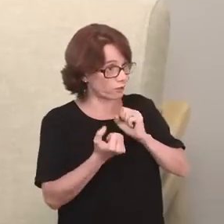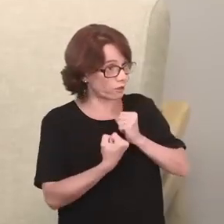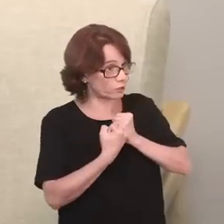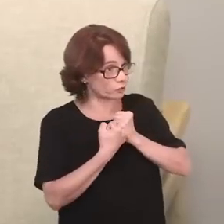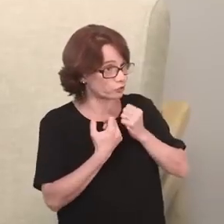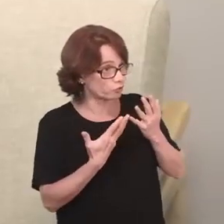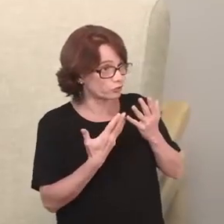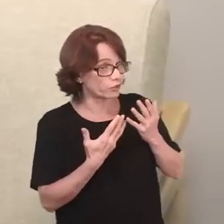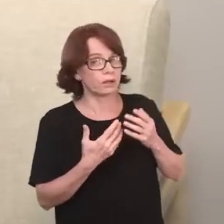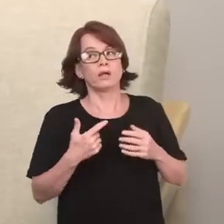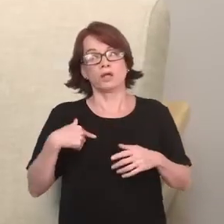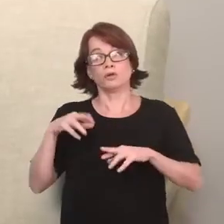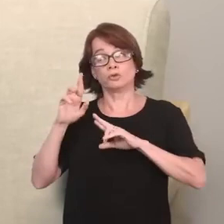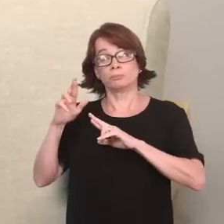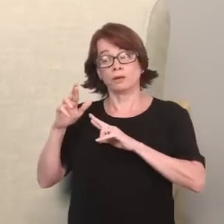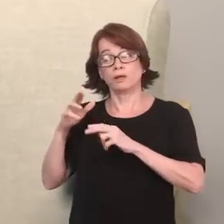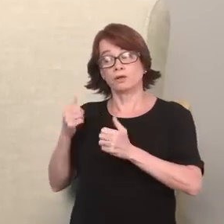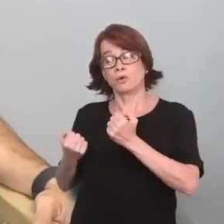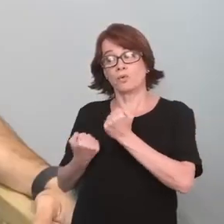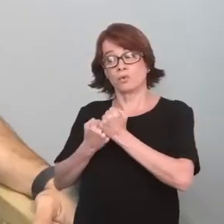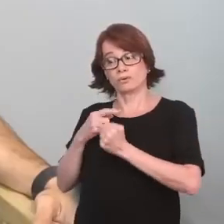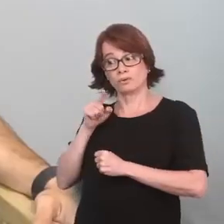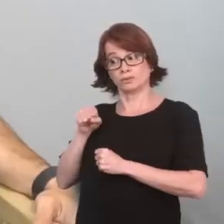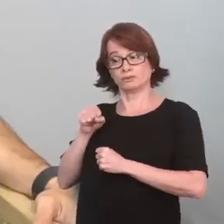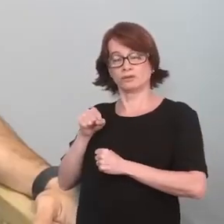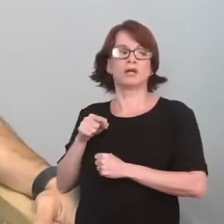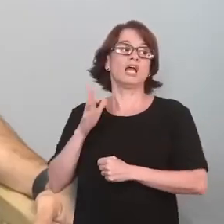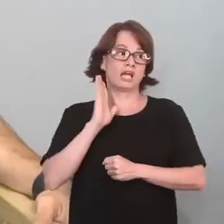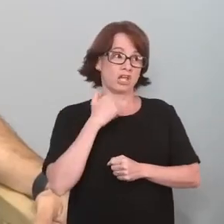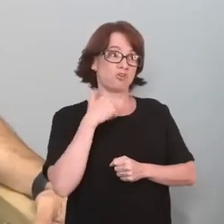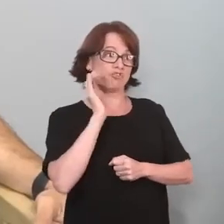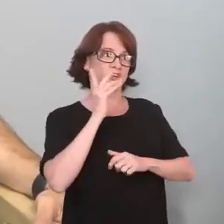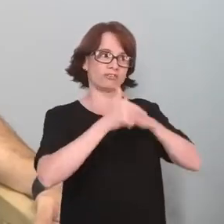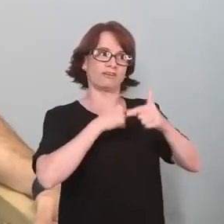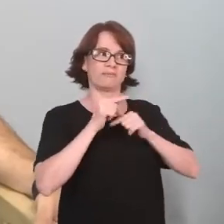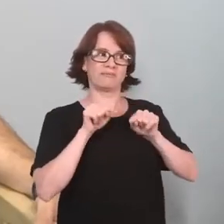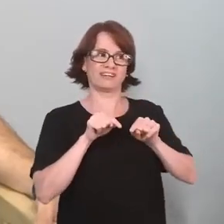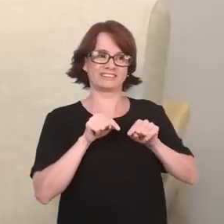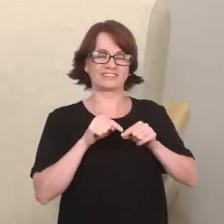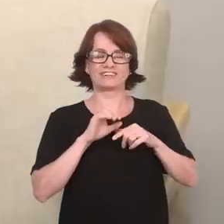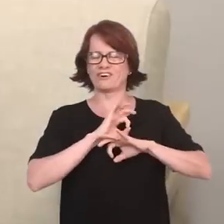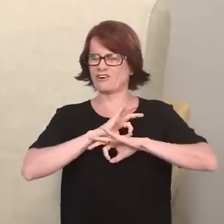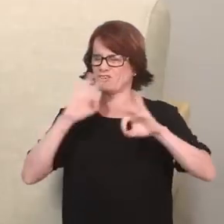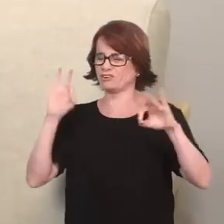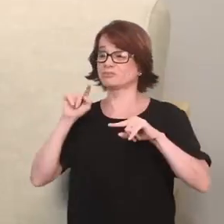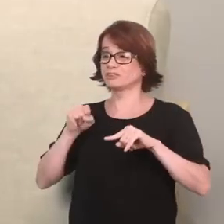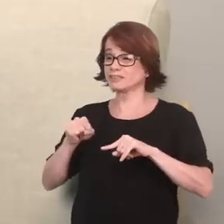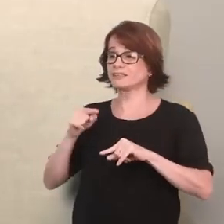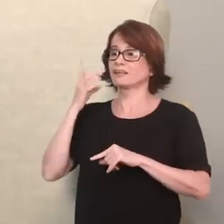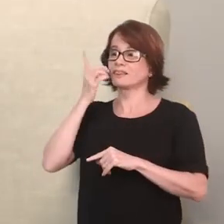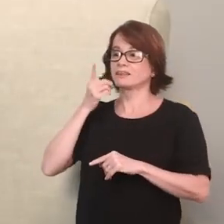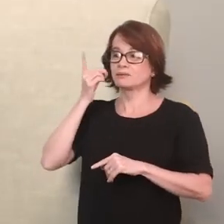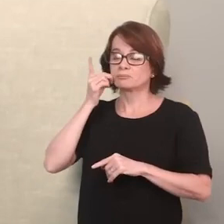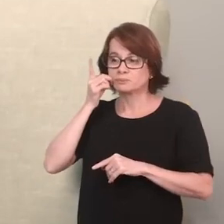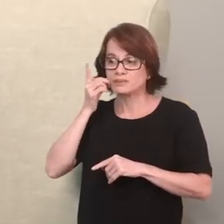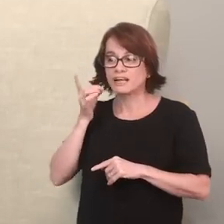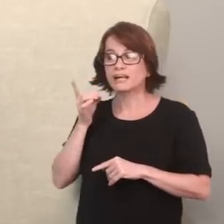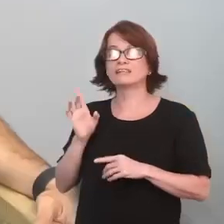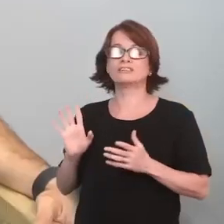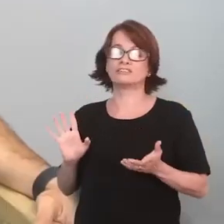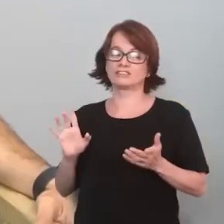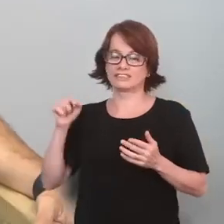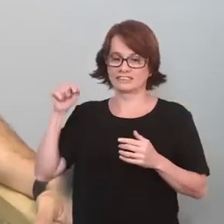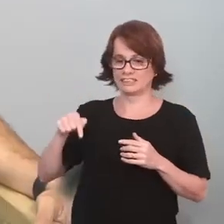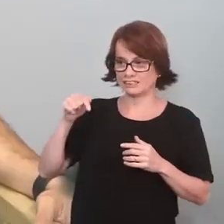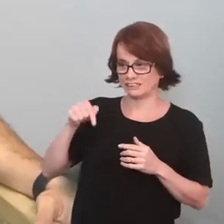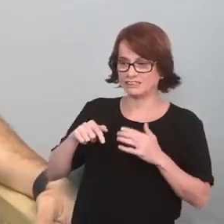ajuda para fazer isso acontecer? Eu espero que a gente possa contar com a sua. Eu já estou trabalhando por isso. Ótimo. Você, como deputado distrital, eu vou levar